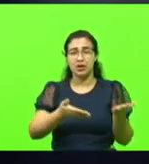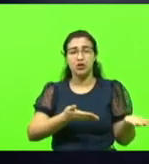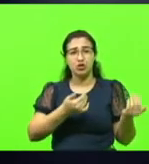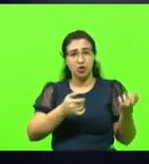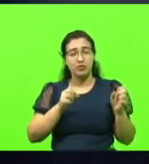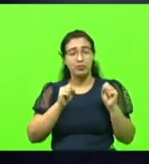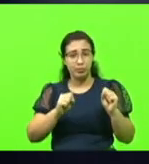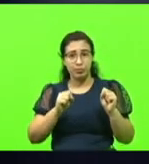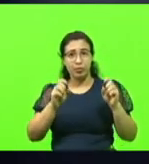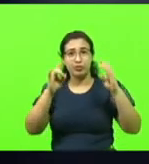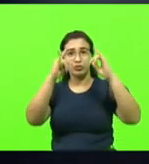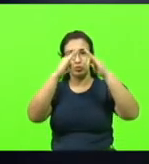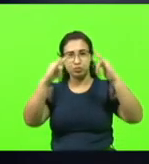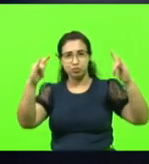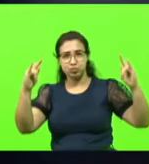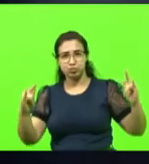tivesse